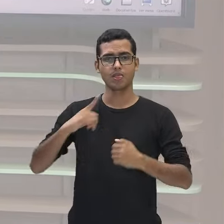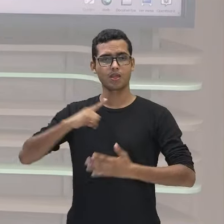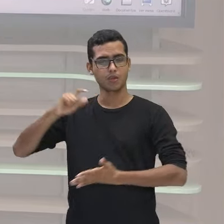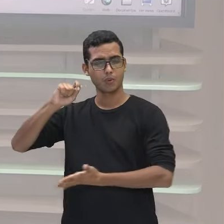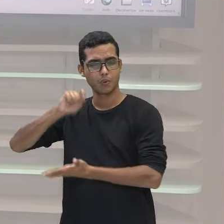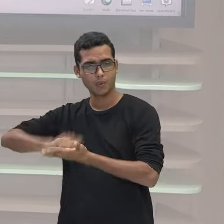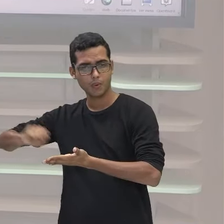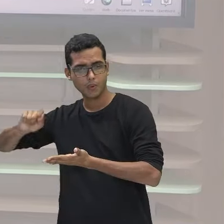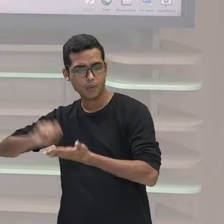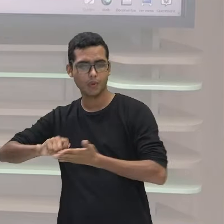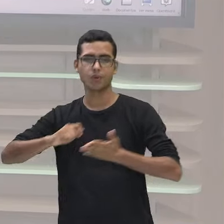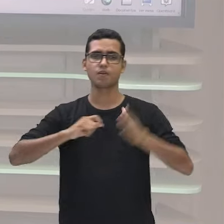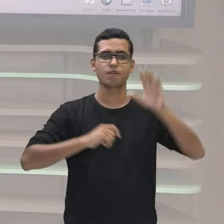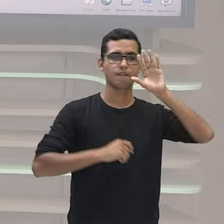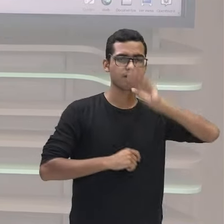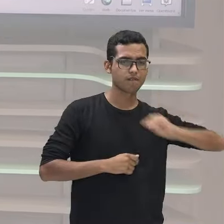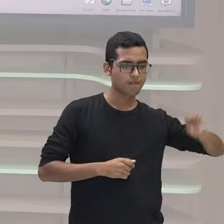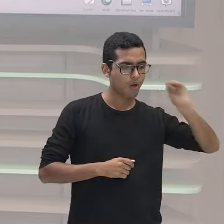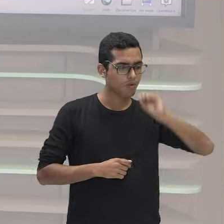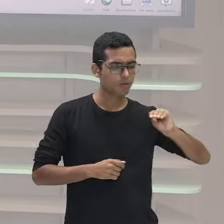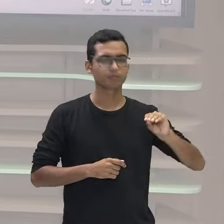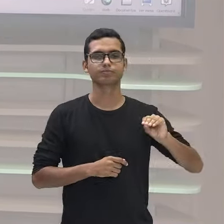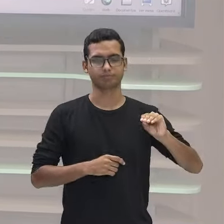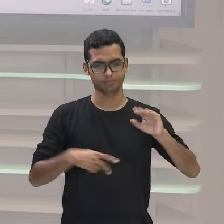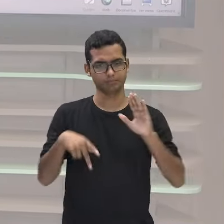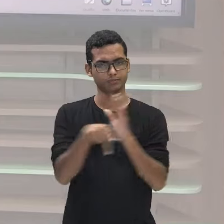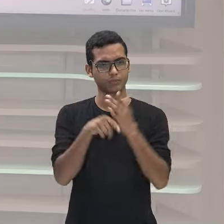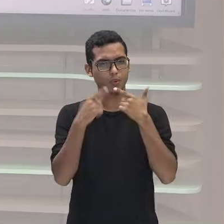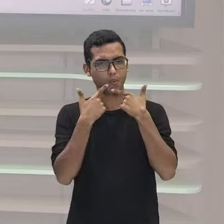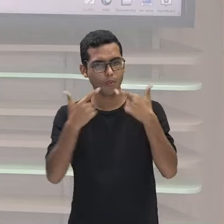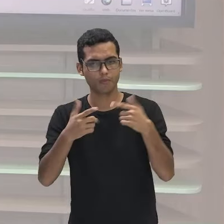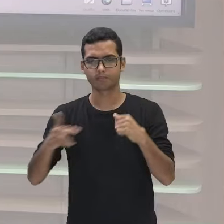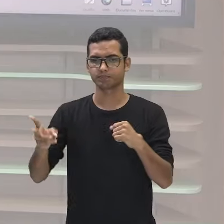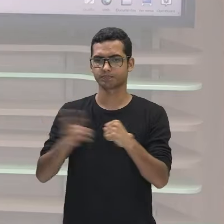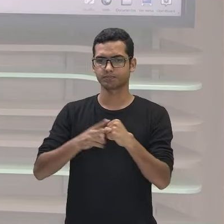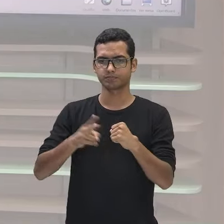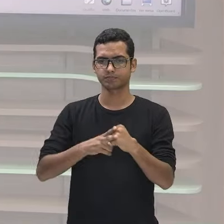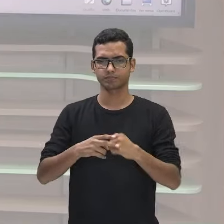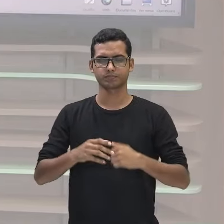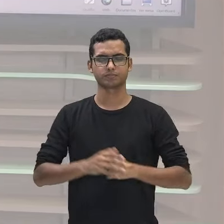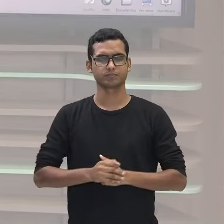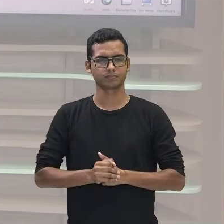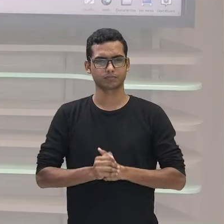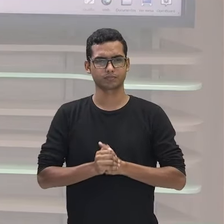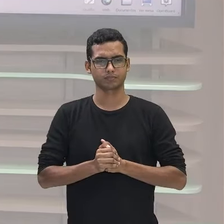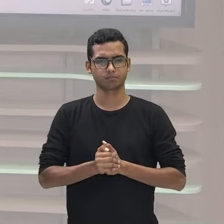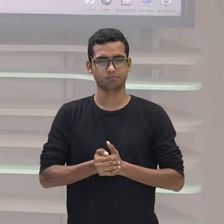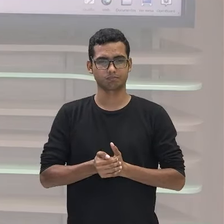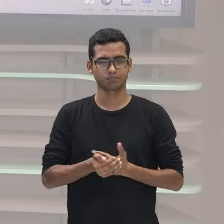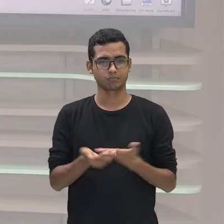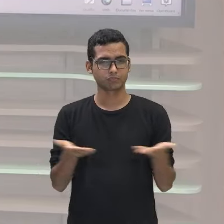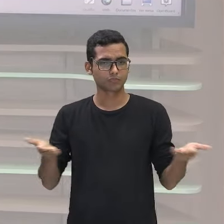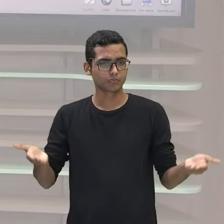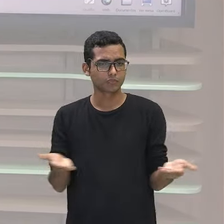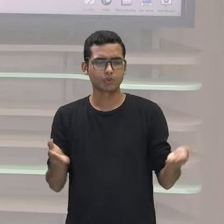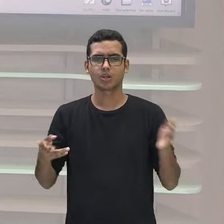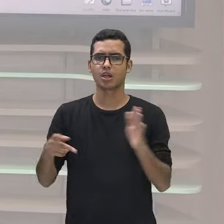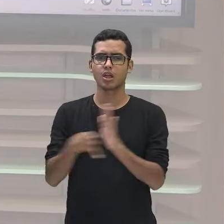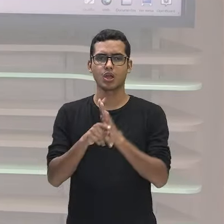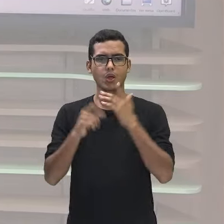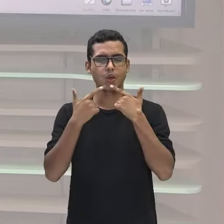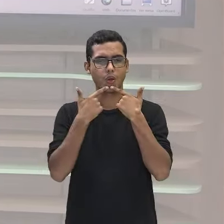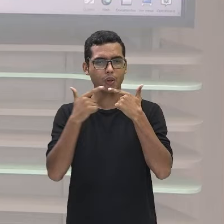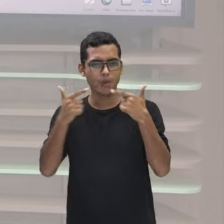linguagem falada, essa é a linguagem verbal. A linguagem não verbal associada à